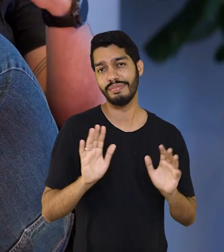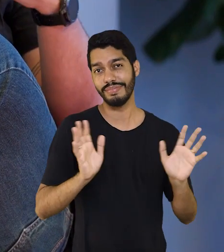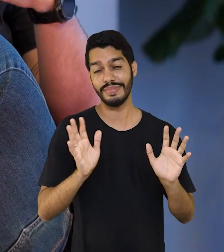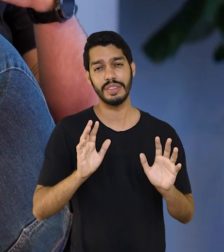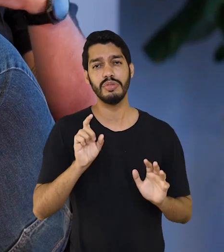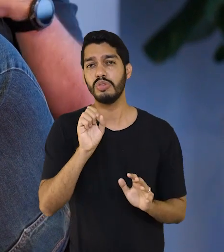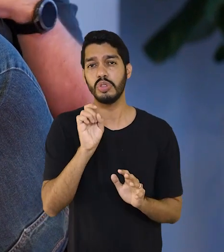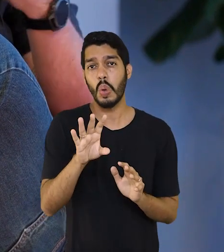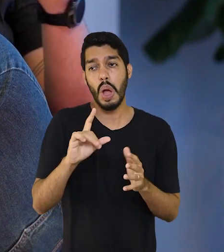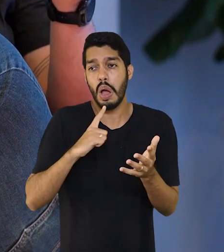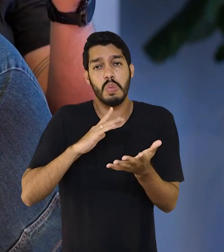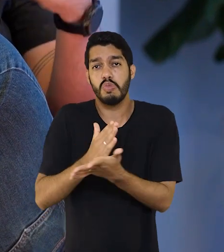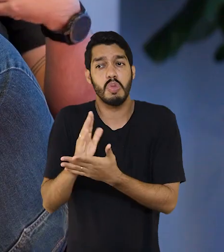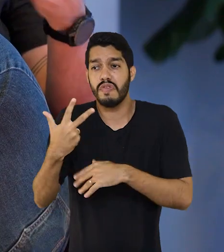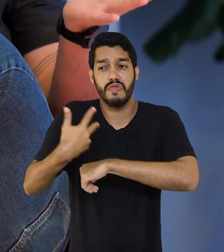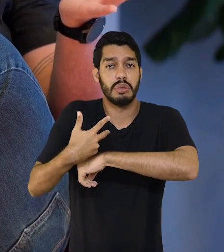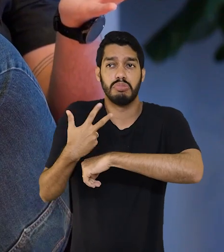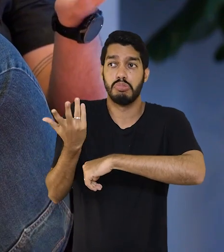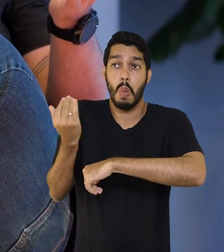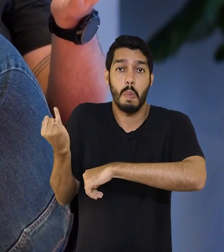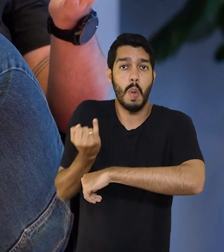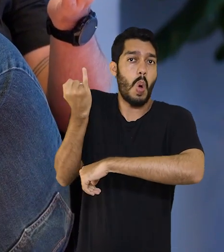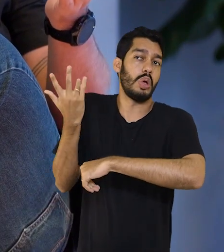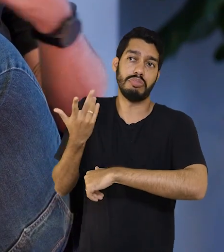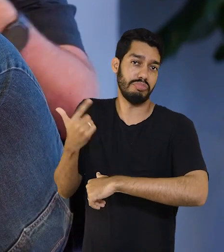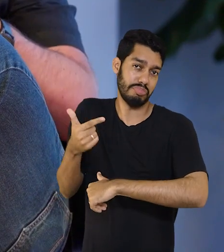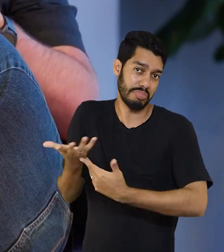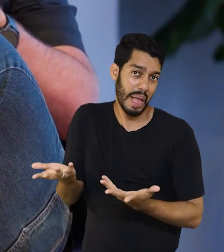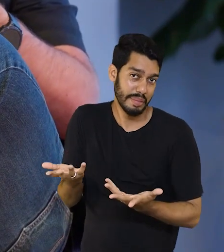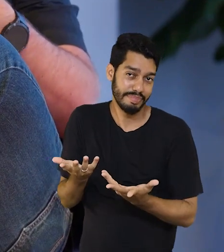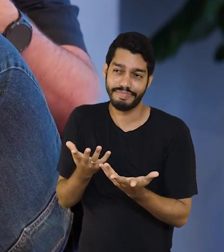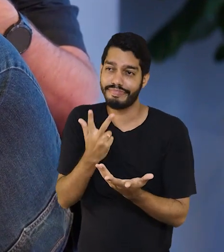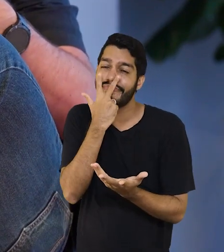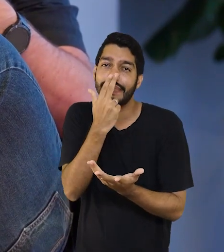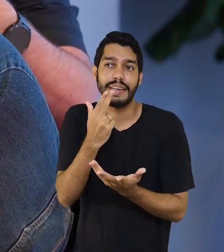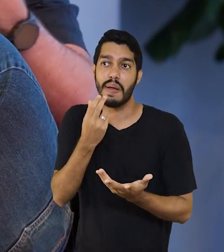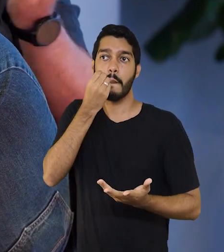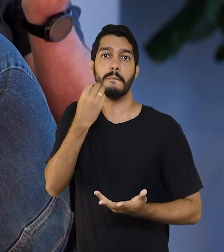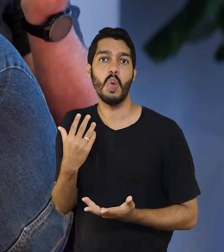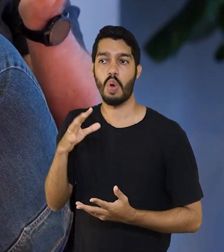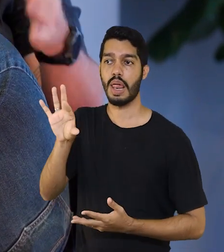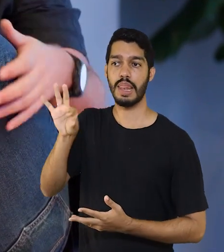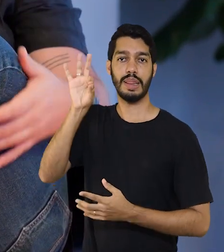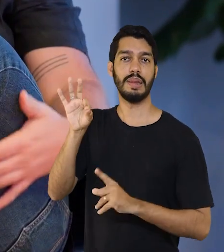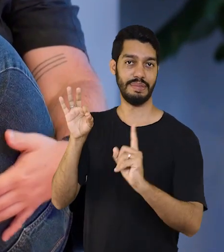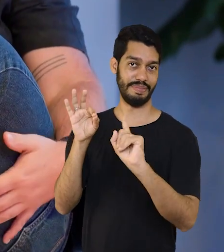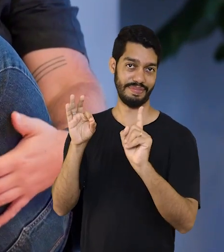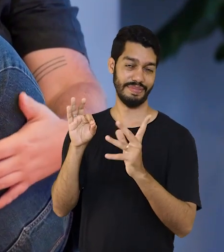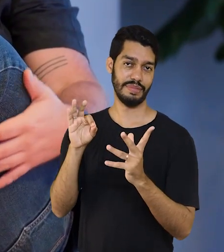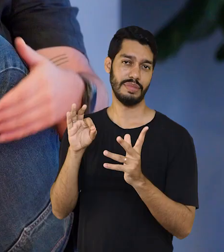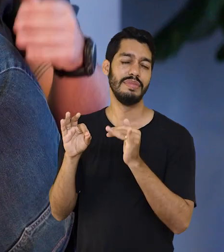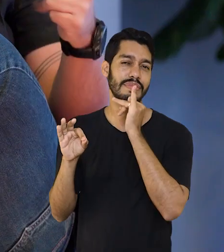que tem um volume muito grande de vídeos que são irrelevantes, são vídeos que não importam, são vídeos não bons.